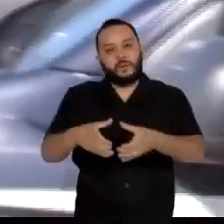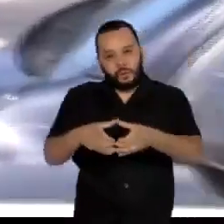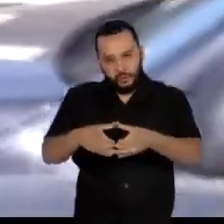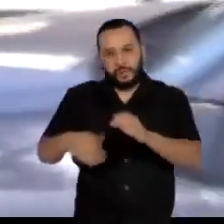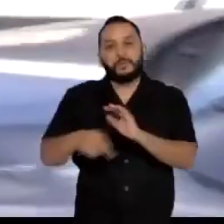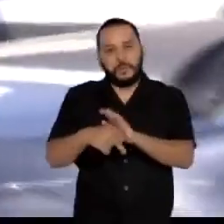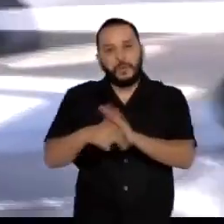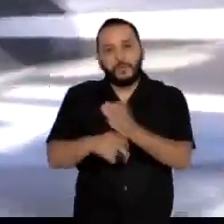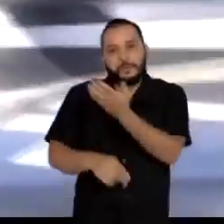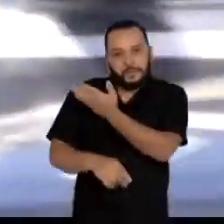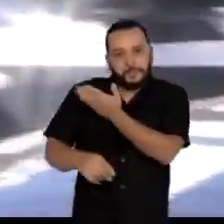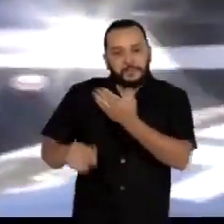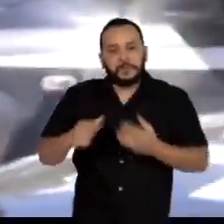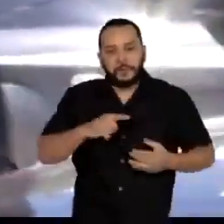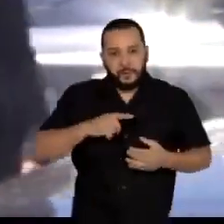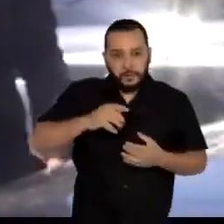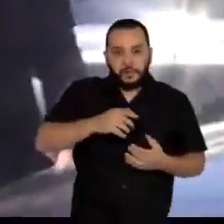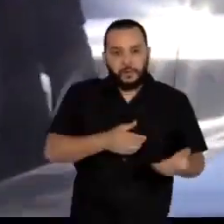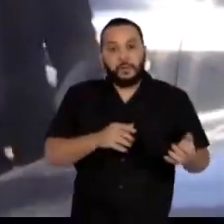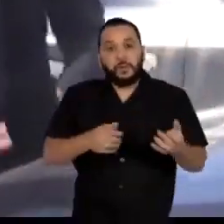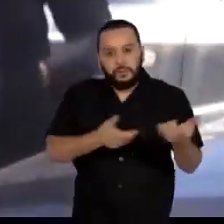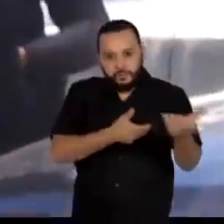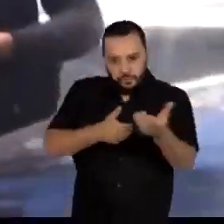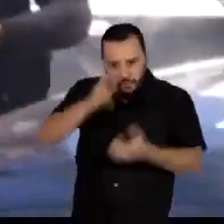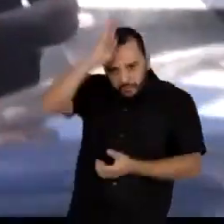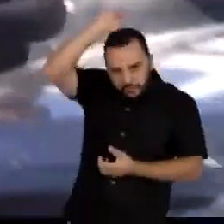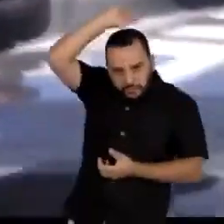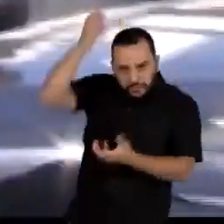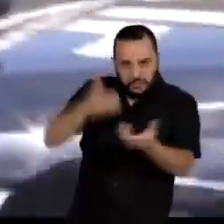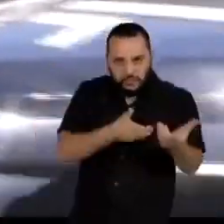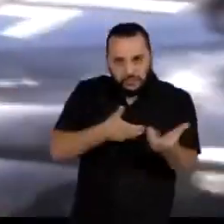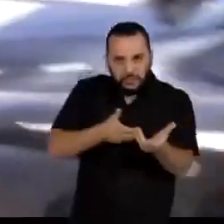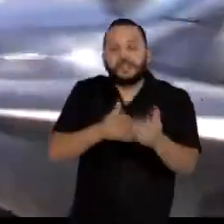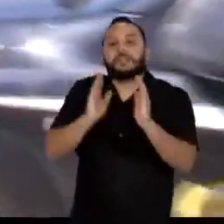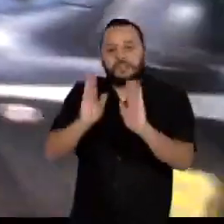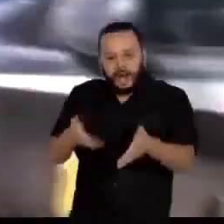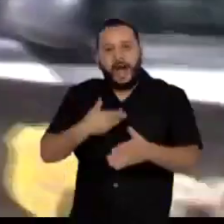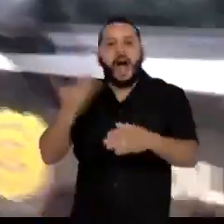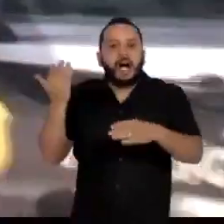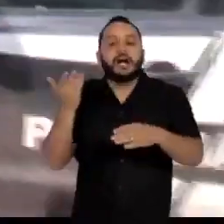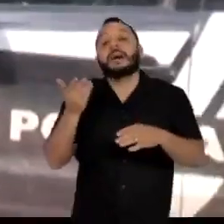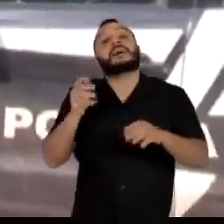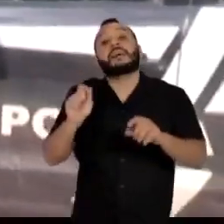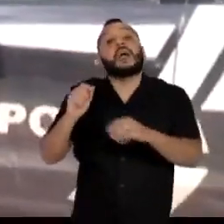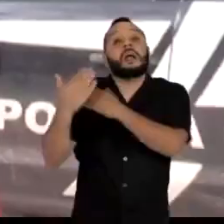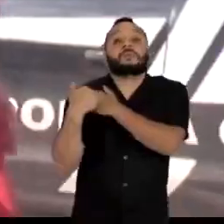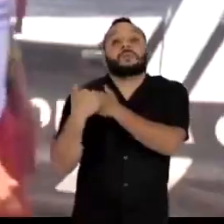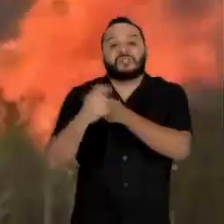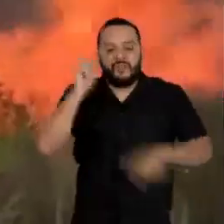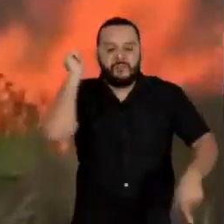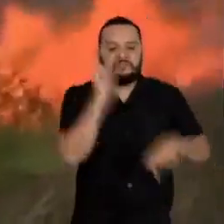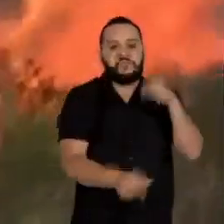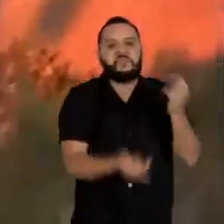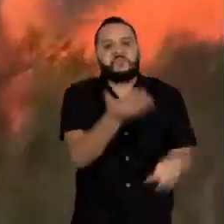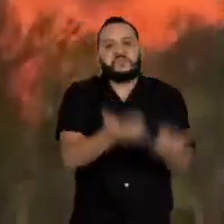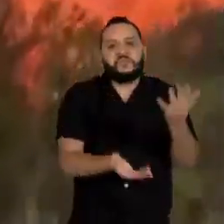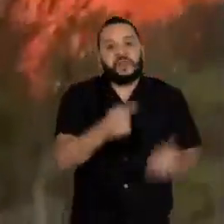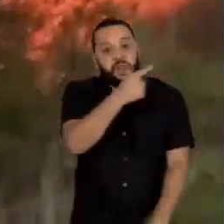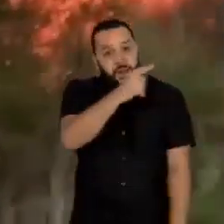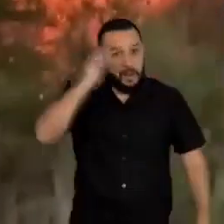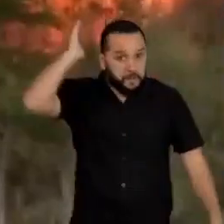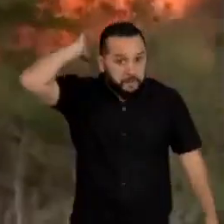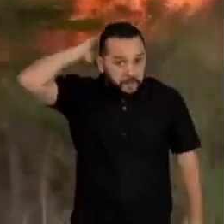da organização Brigada Alter do Chão, suspeitos de envolvimento no incêndio da área de floresta em Alter do Chão,